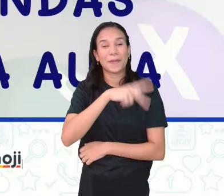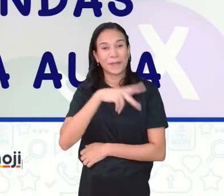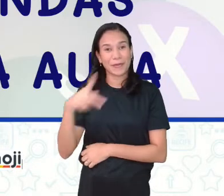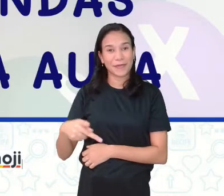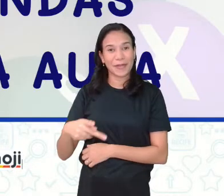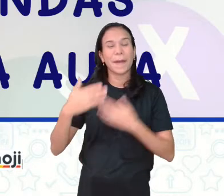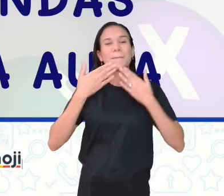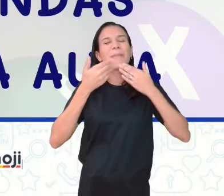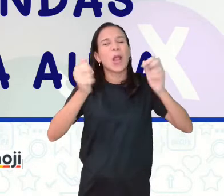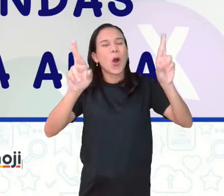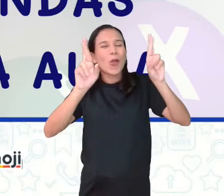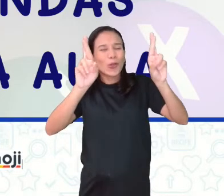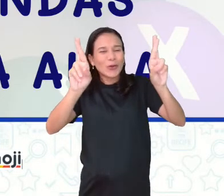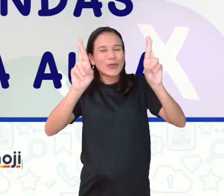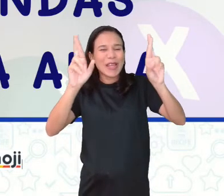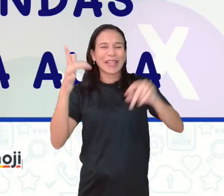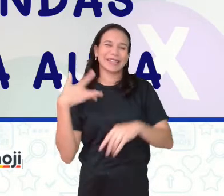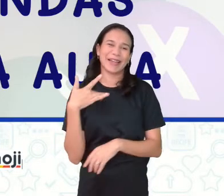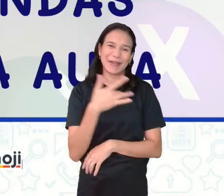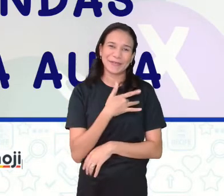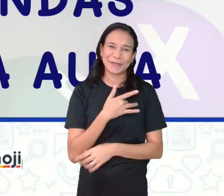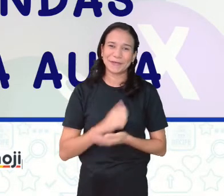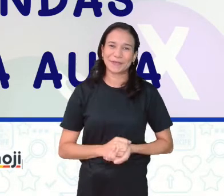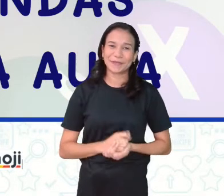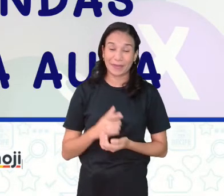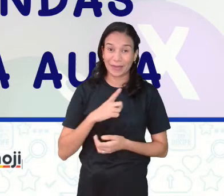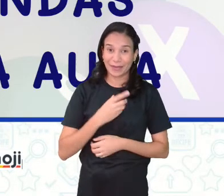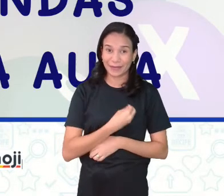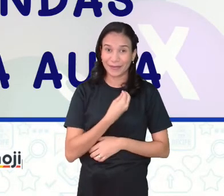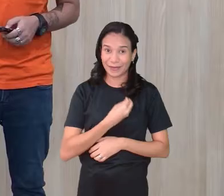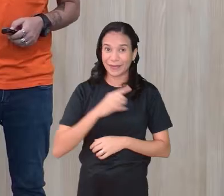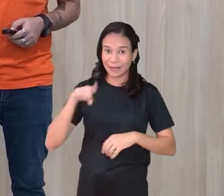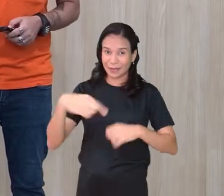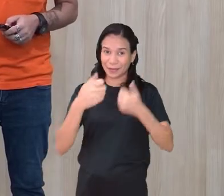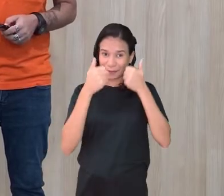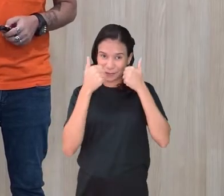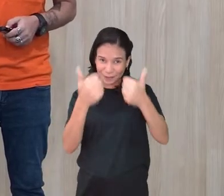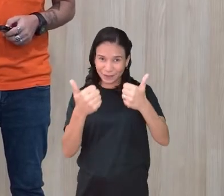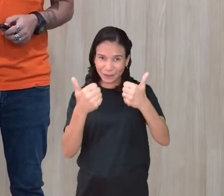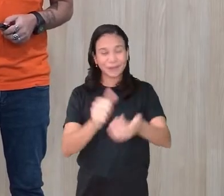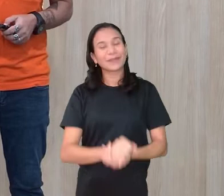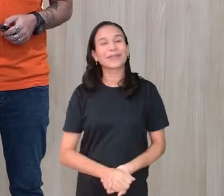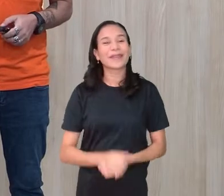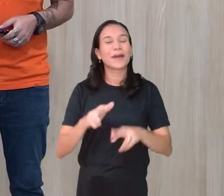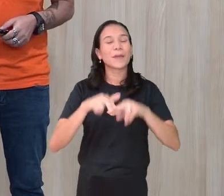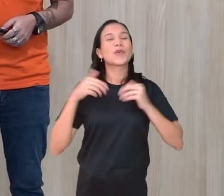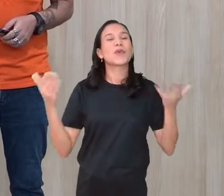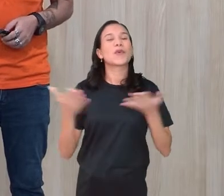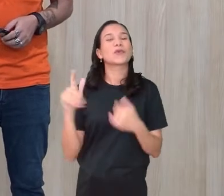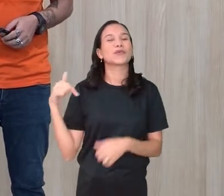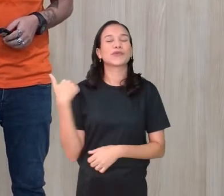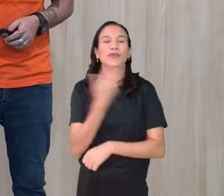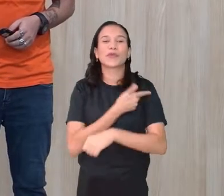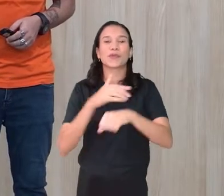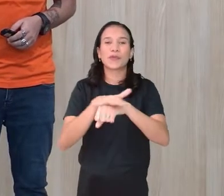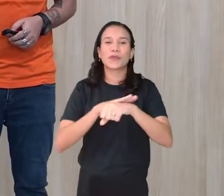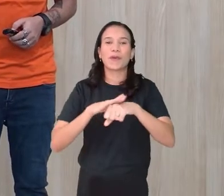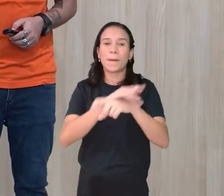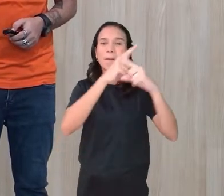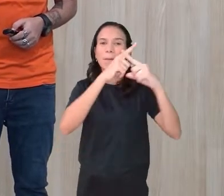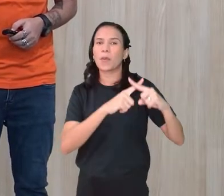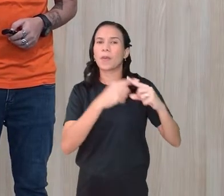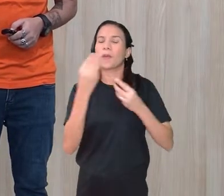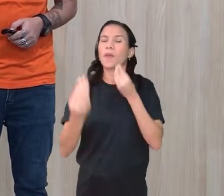Pedro. Melhoras aí, Pedro. Na próxima, provavelmente, ele vai estar aqui, tá certo? Então, como a gente está falando de multiplicação, olha como é que a gente